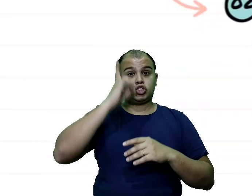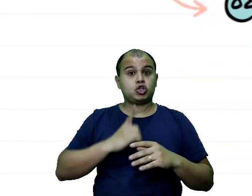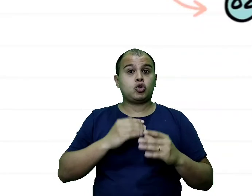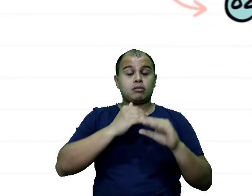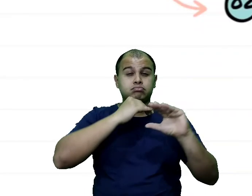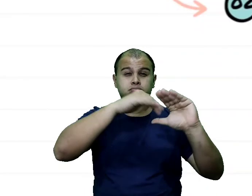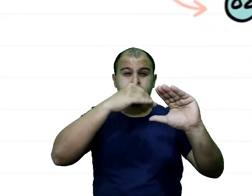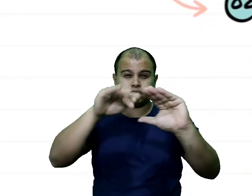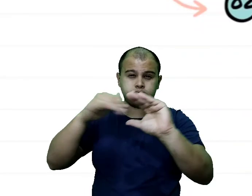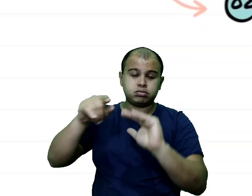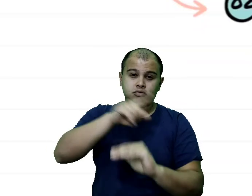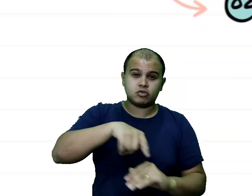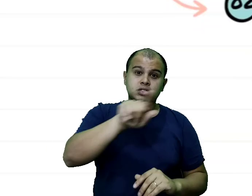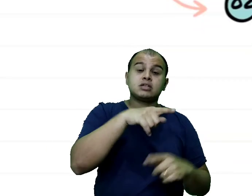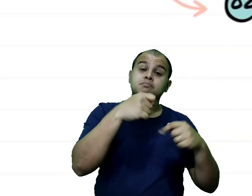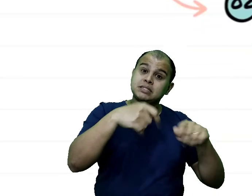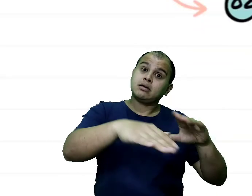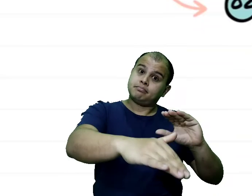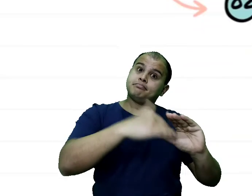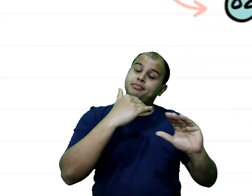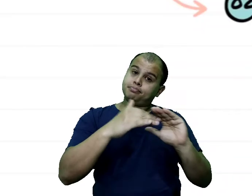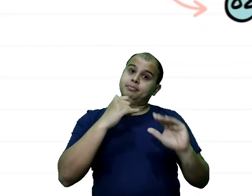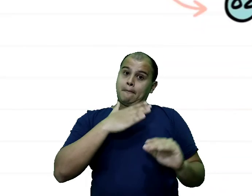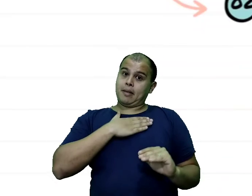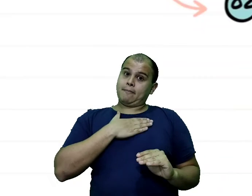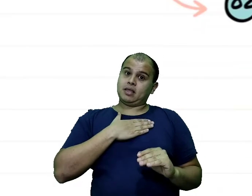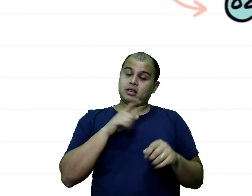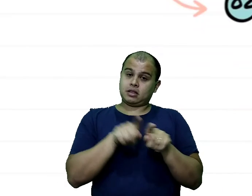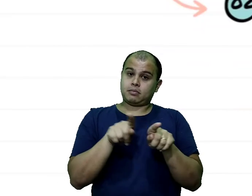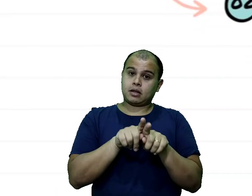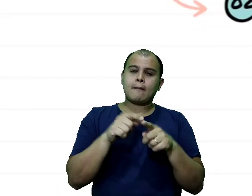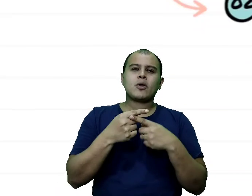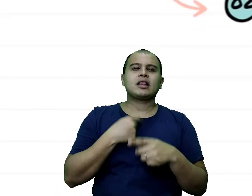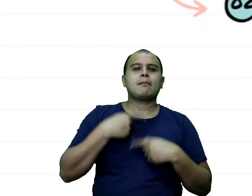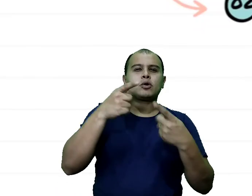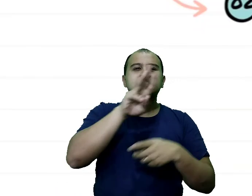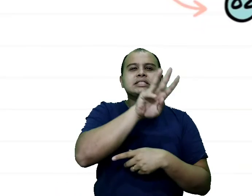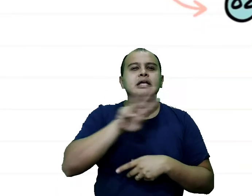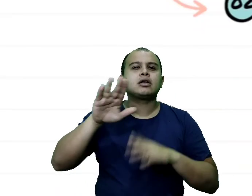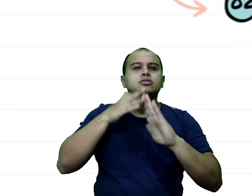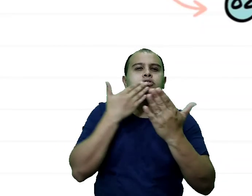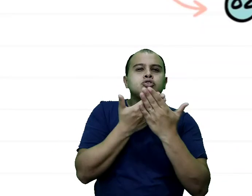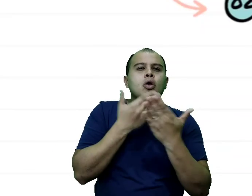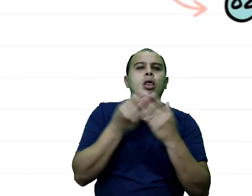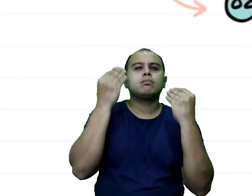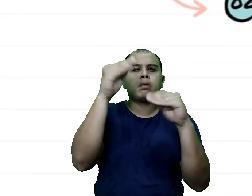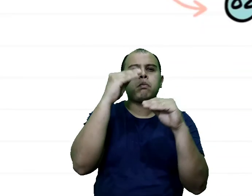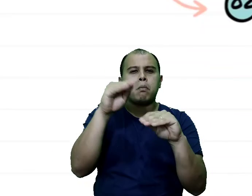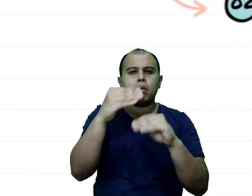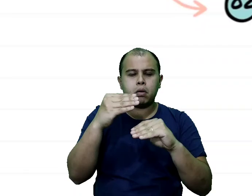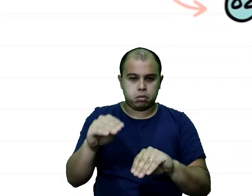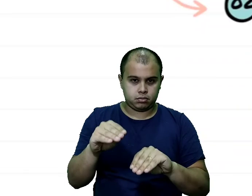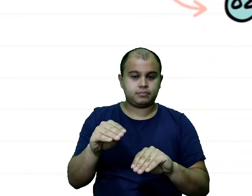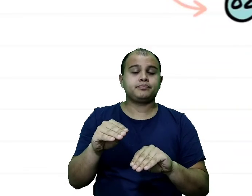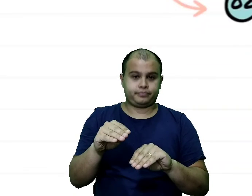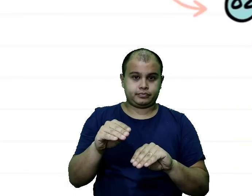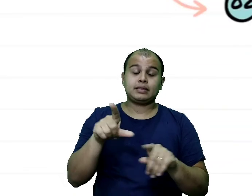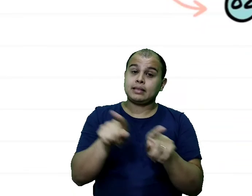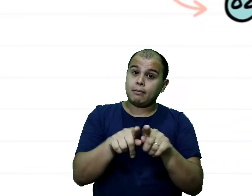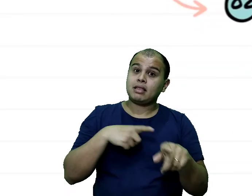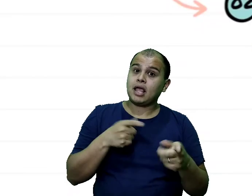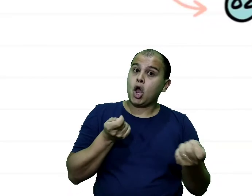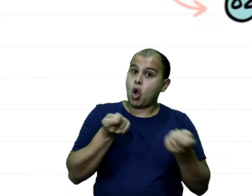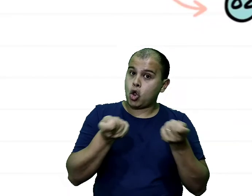devolvidas. A gente está colocando lá no site da nossa escola e eu contabilizo lá as ausências, tudo direitinho e encaminho para as professoras, tá